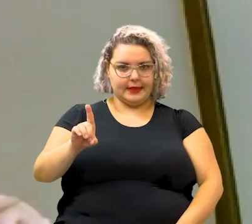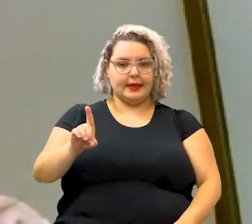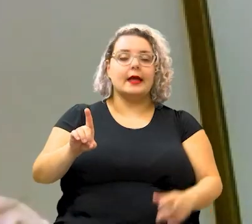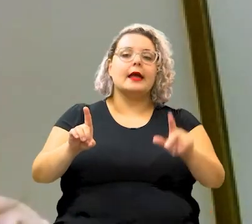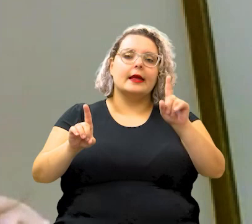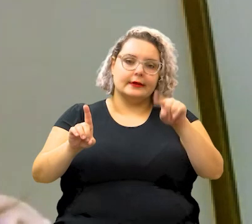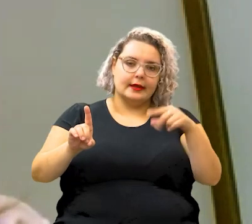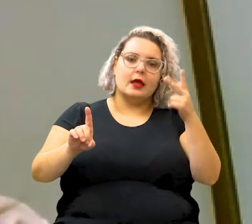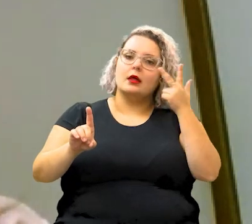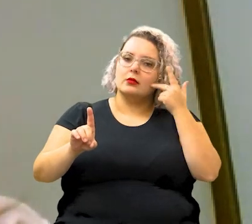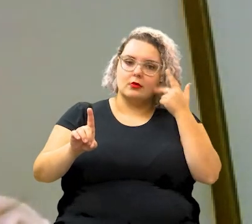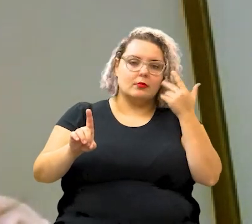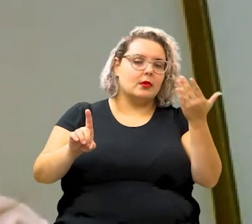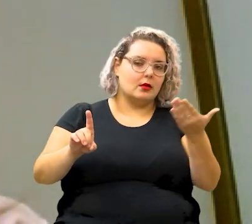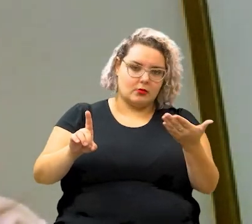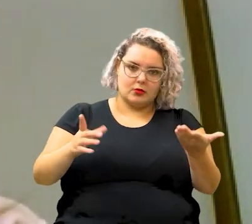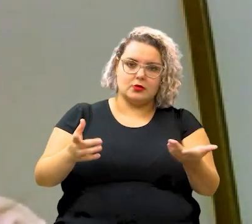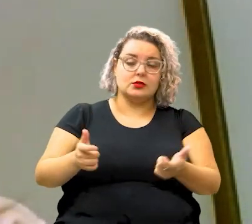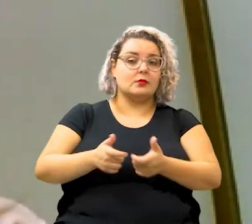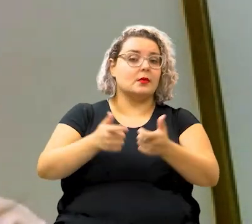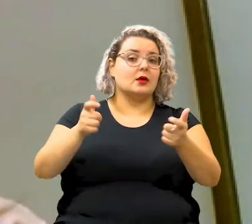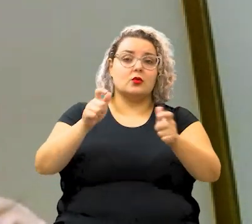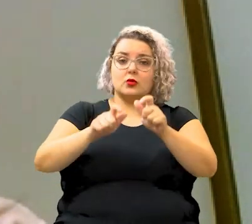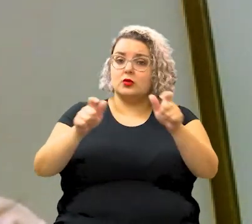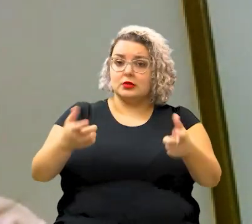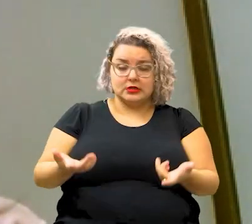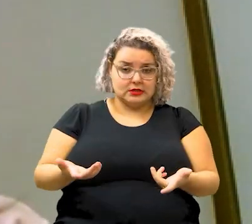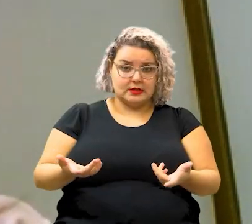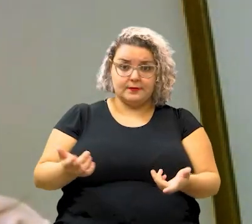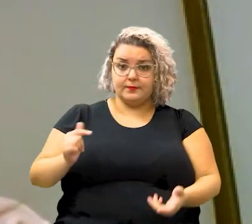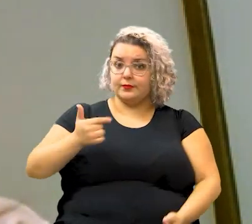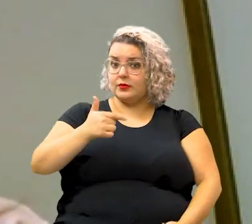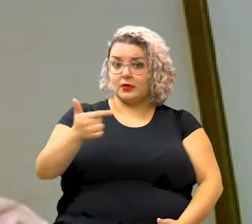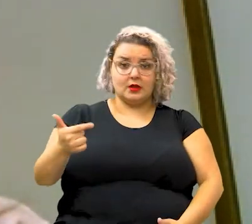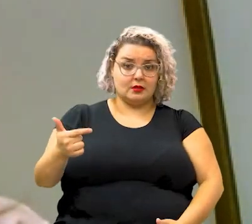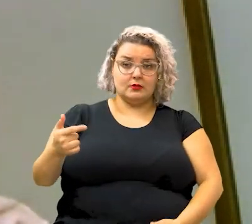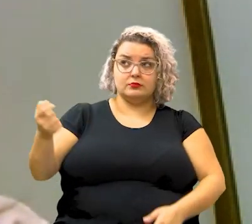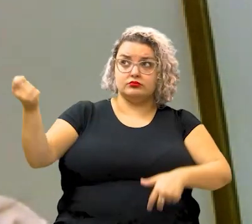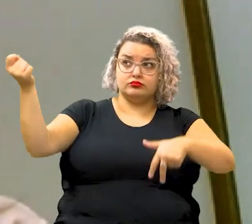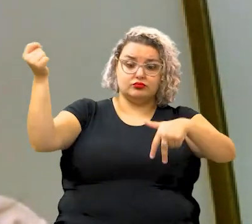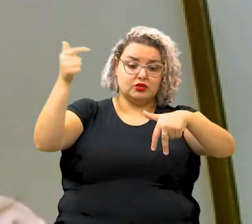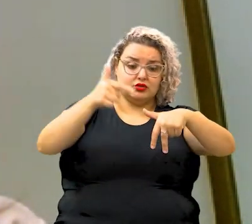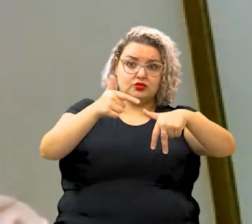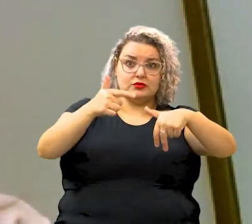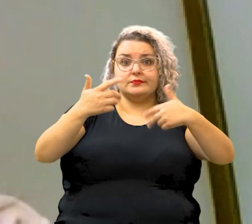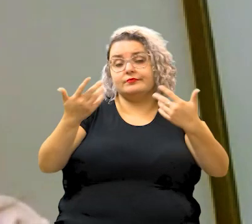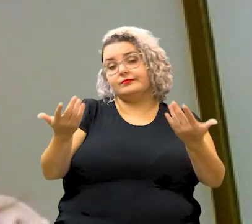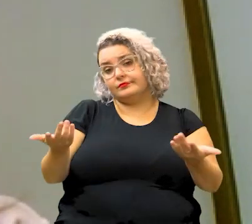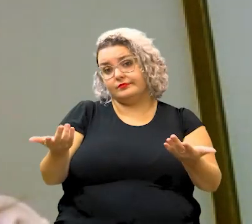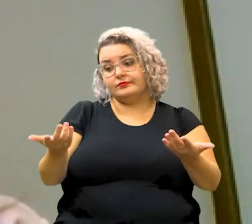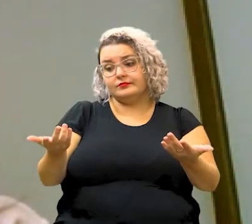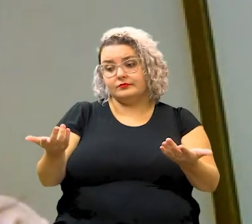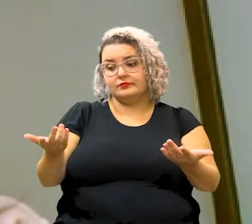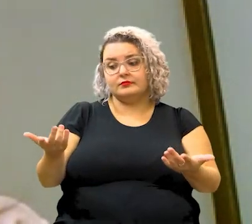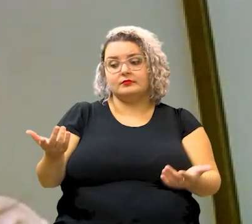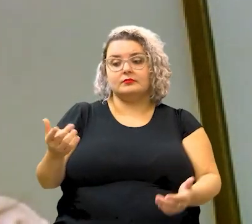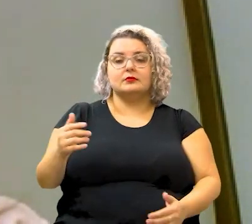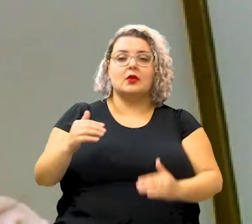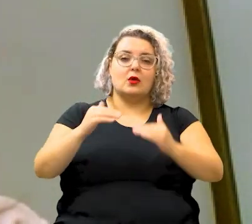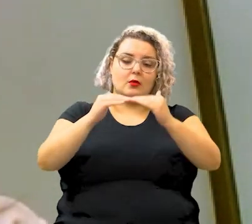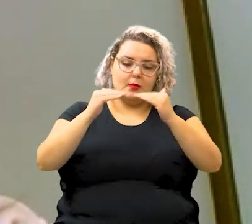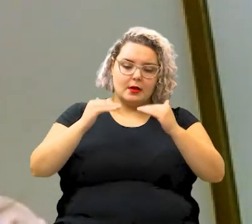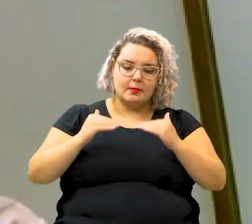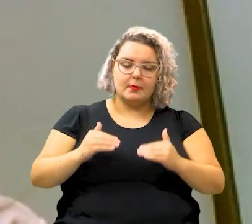que é muito comum hoje em dia, né? A maioria das pessoas que não tem muita exposição solar acaba evoluindo com